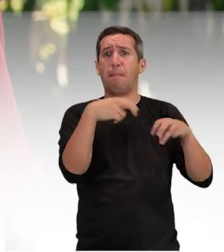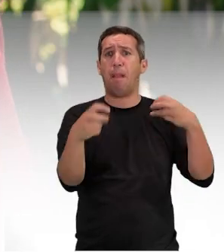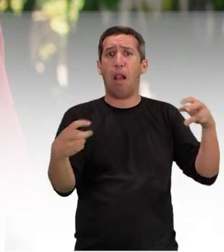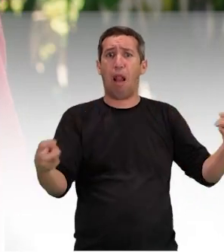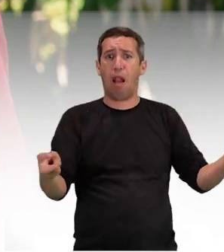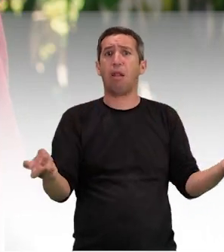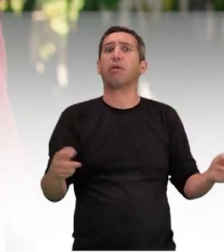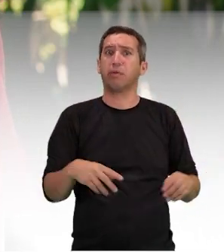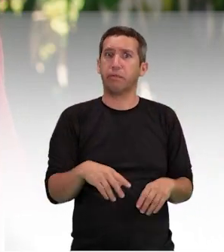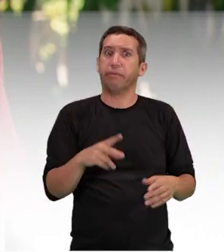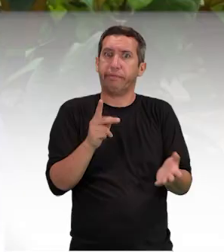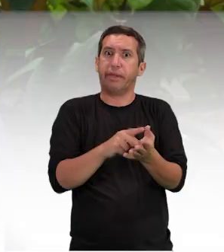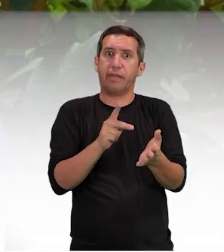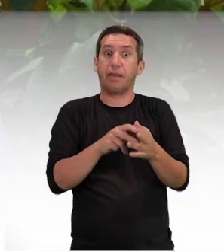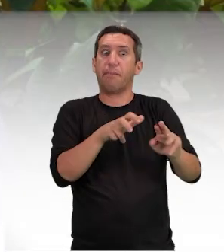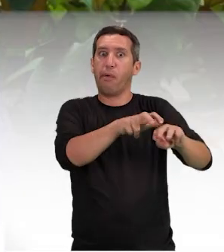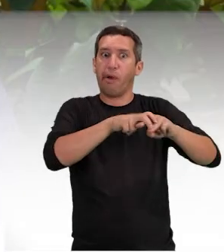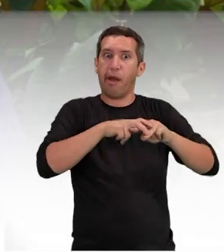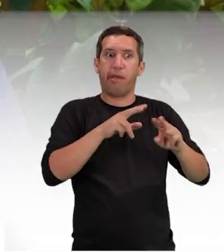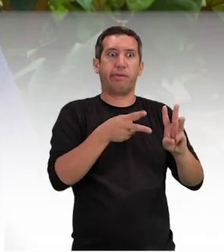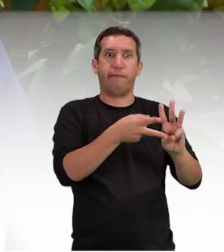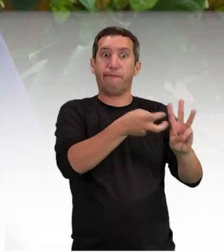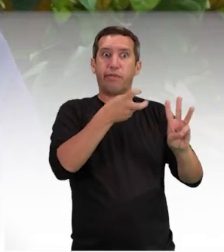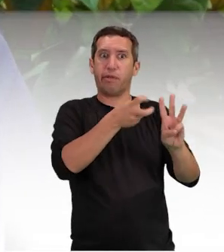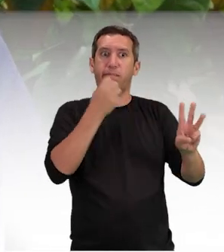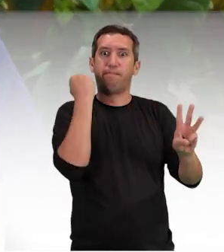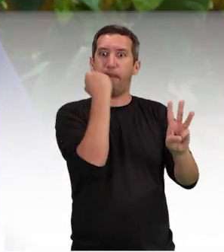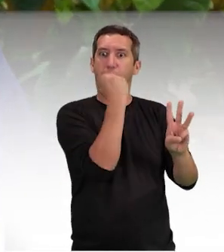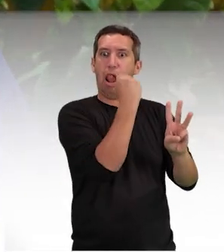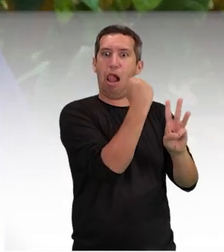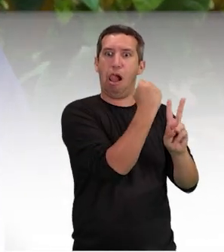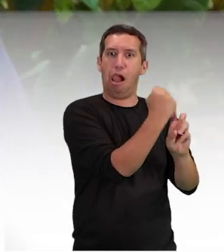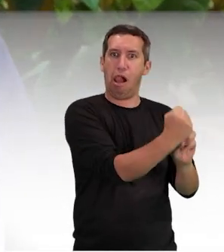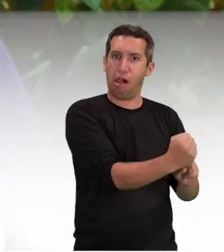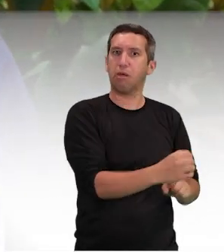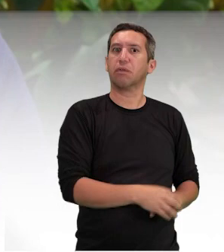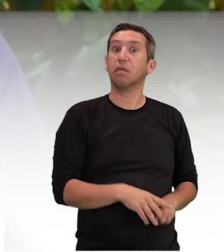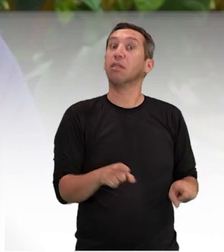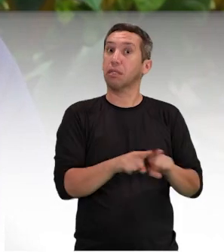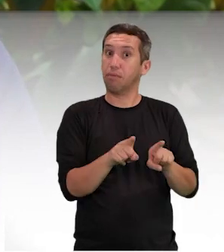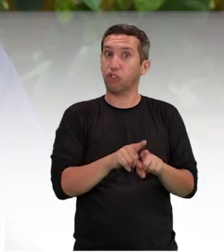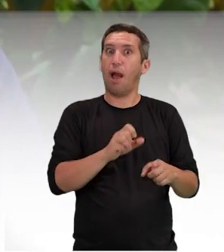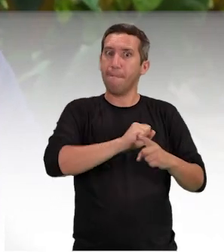desse um verdadeiro genocídio. Eles expulsaram duas vezes